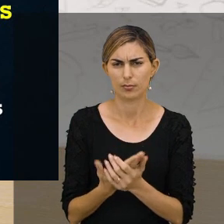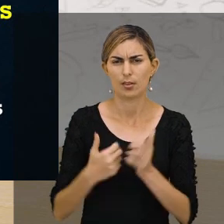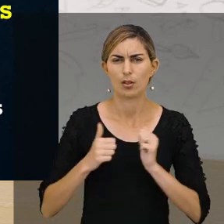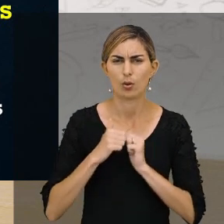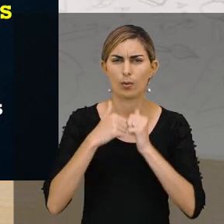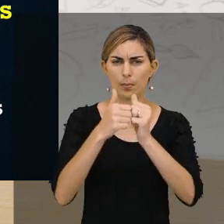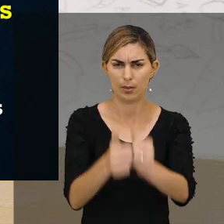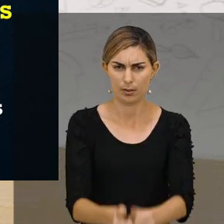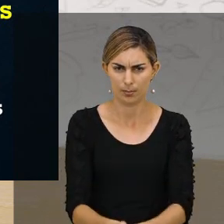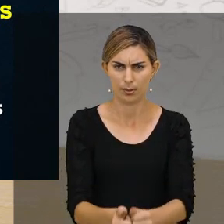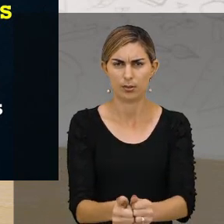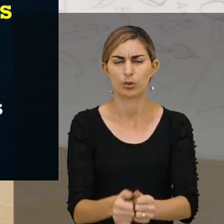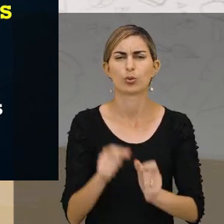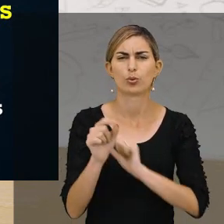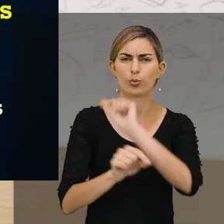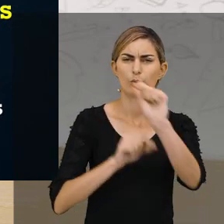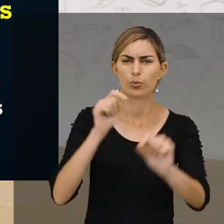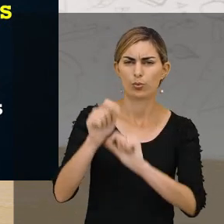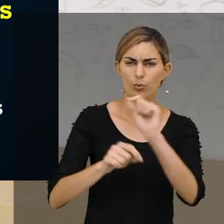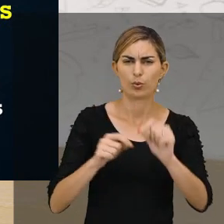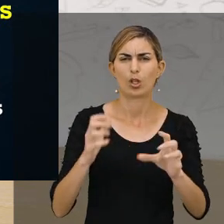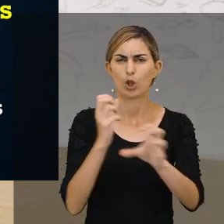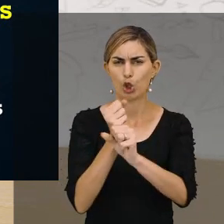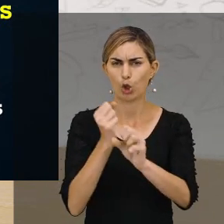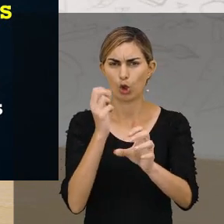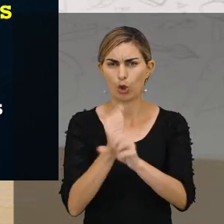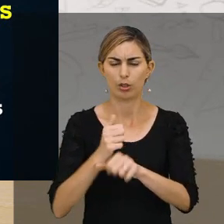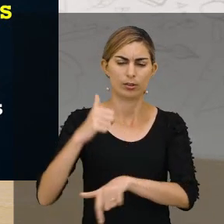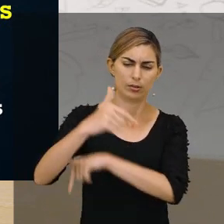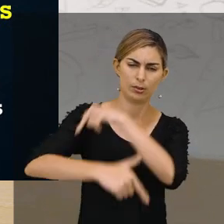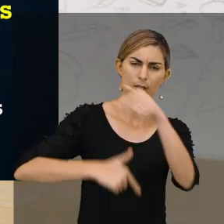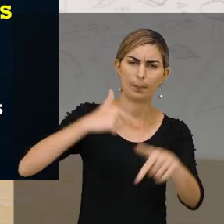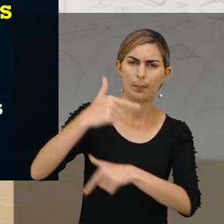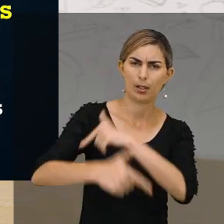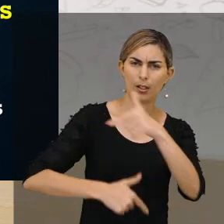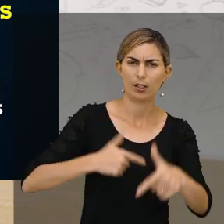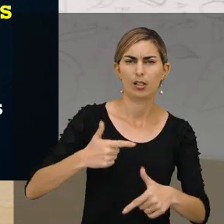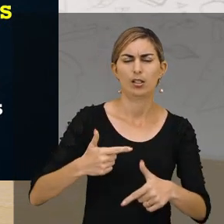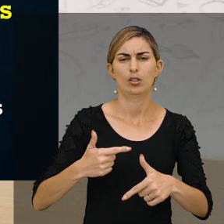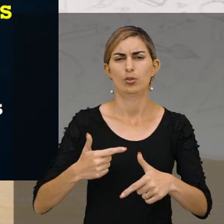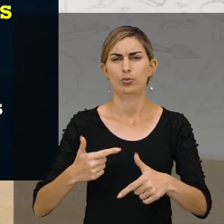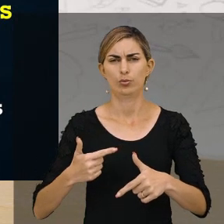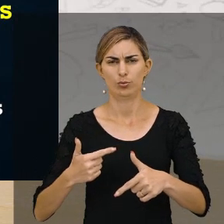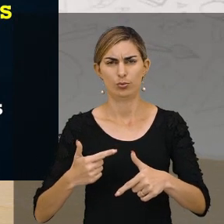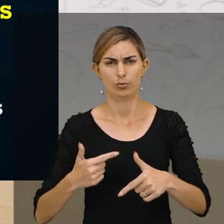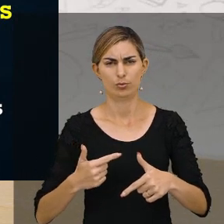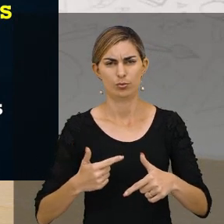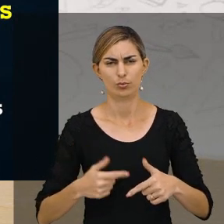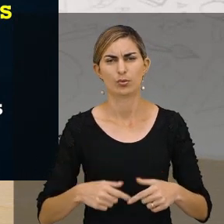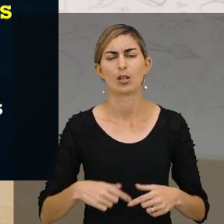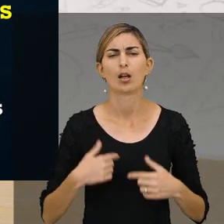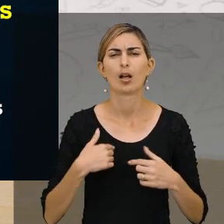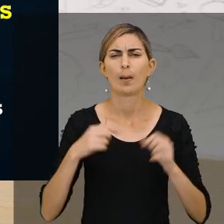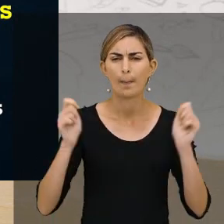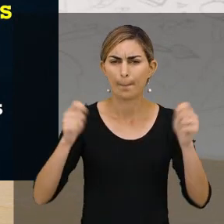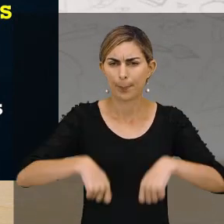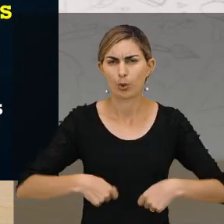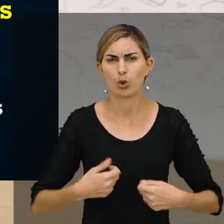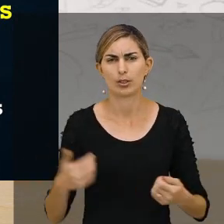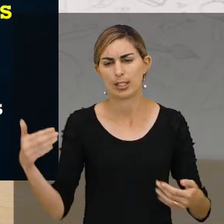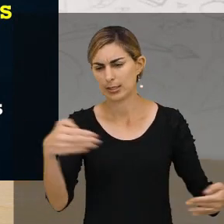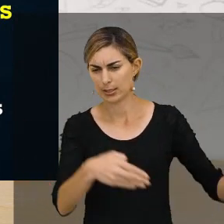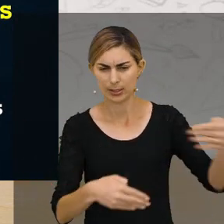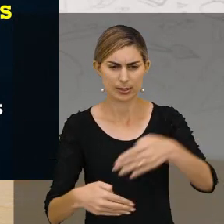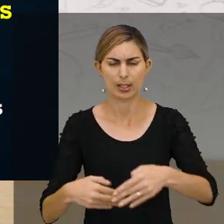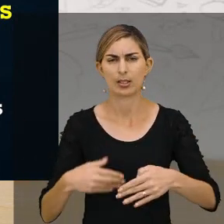esse acompanhamento é o quê? Seria através de notas, de trabalhos online, né? E eles poderão